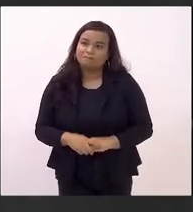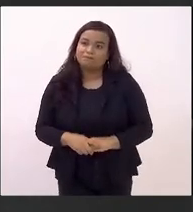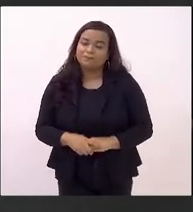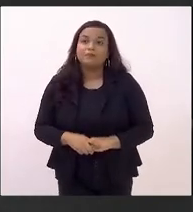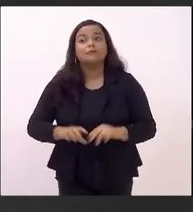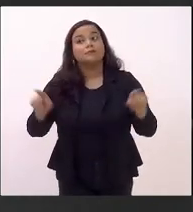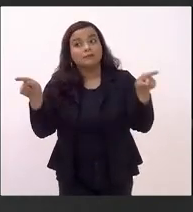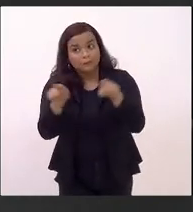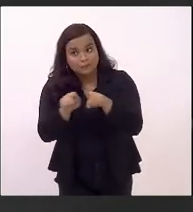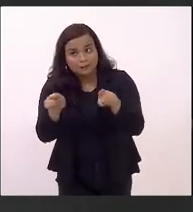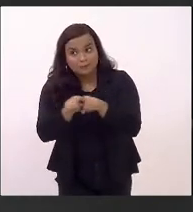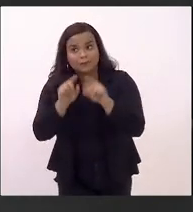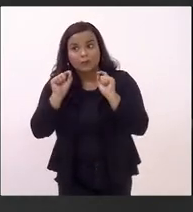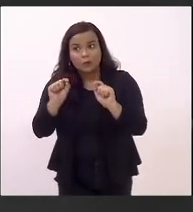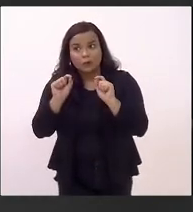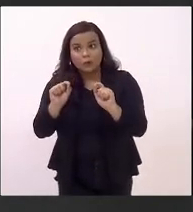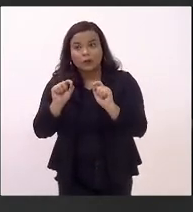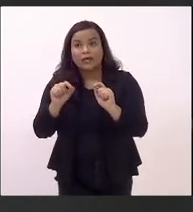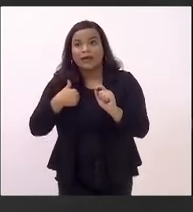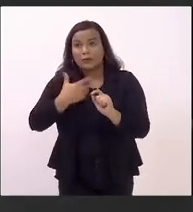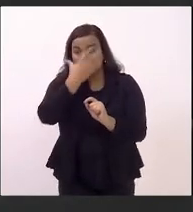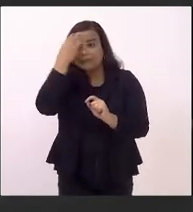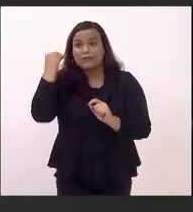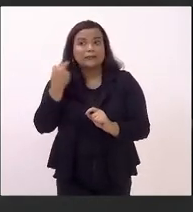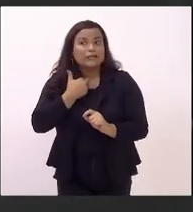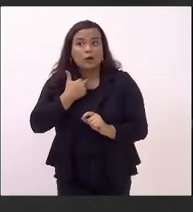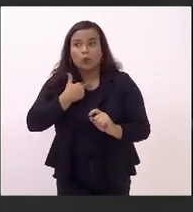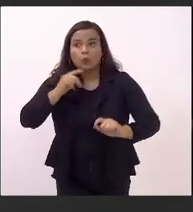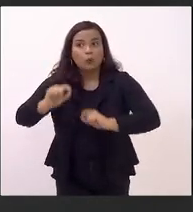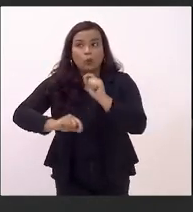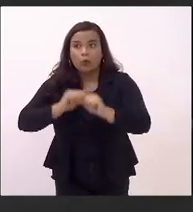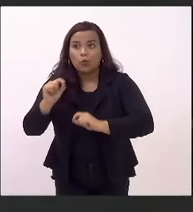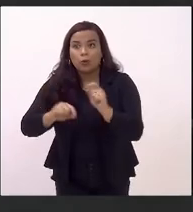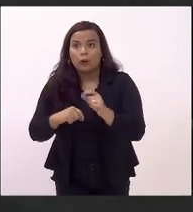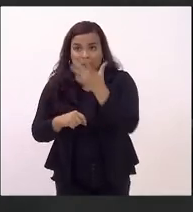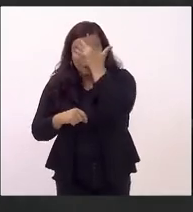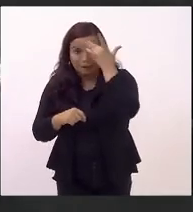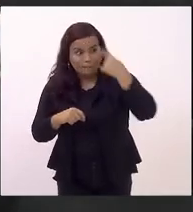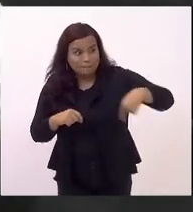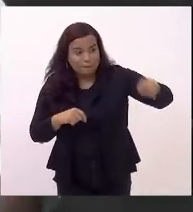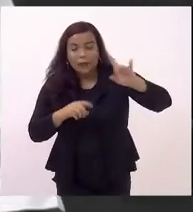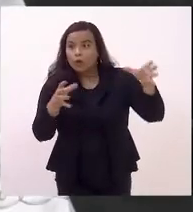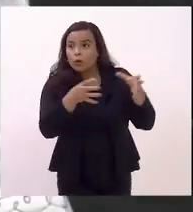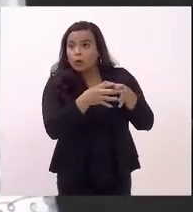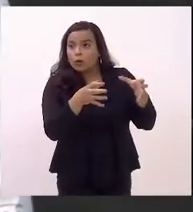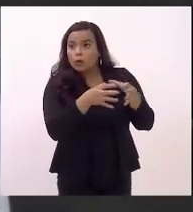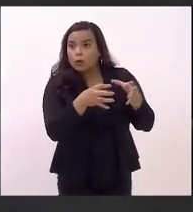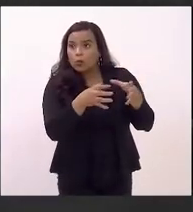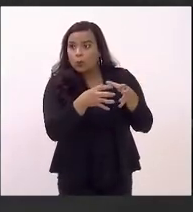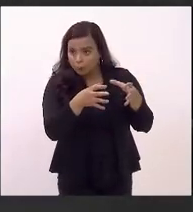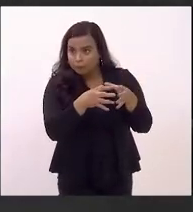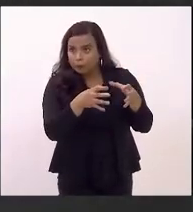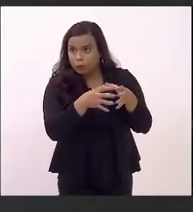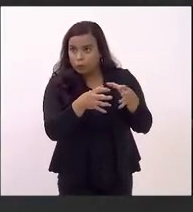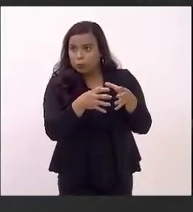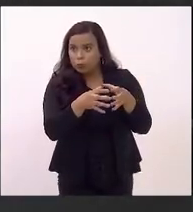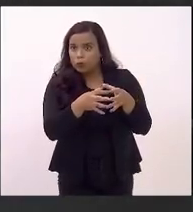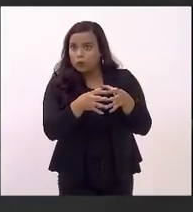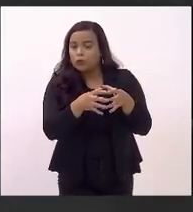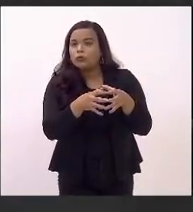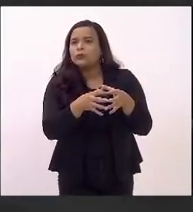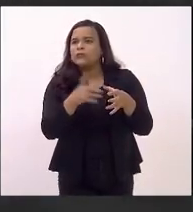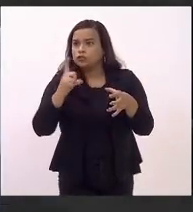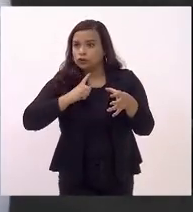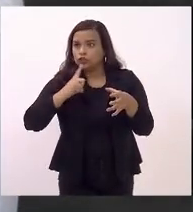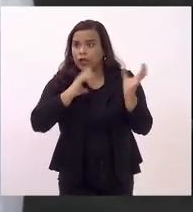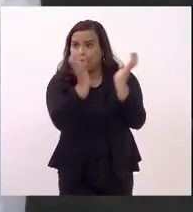Também, eu não posso esquecer um grupo de pessoas de classe média progressista